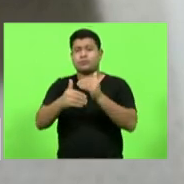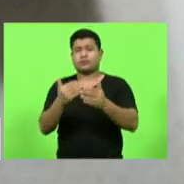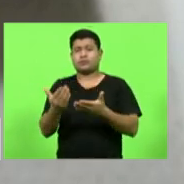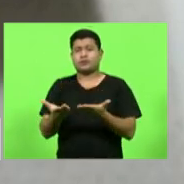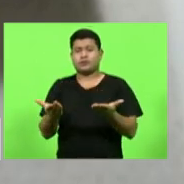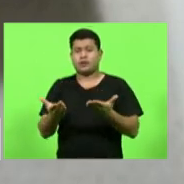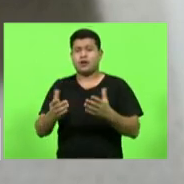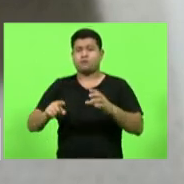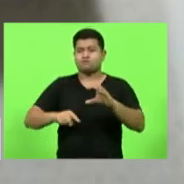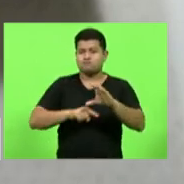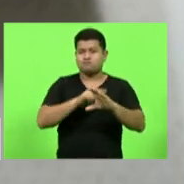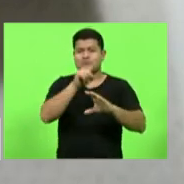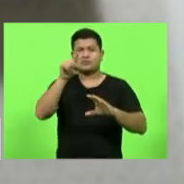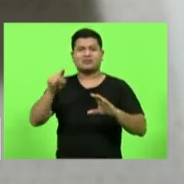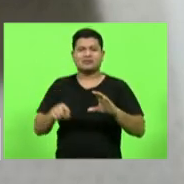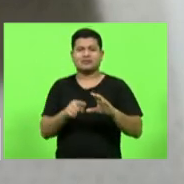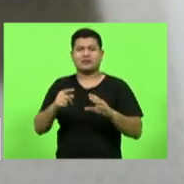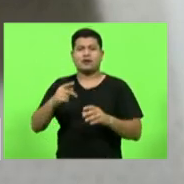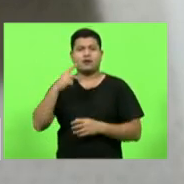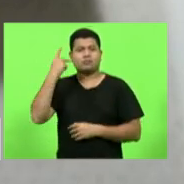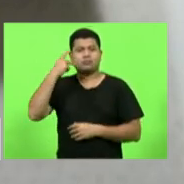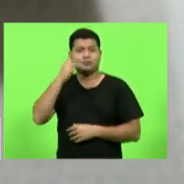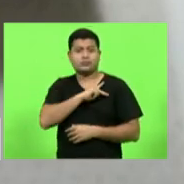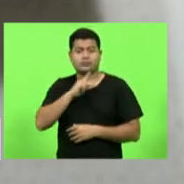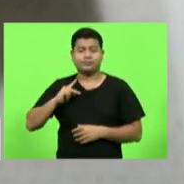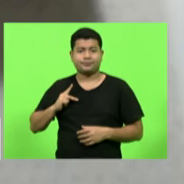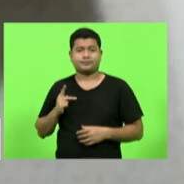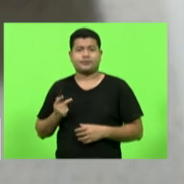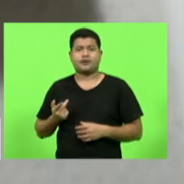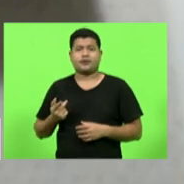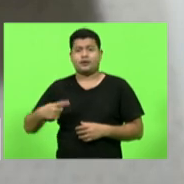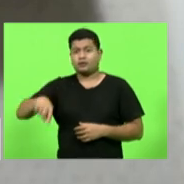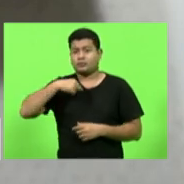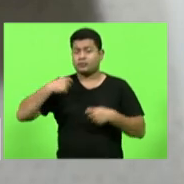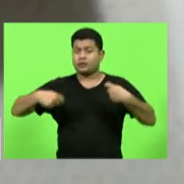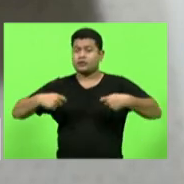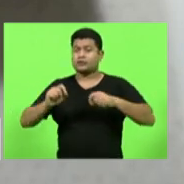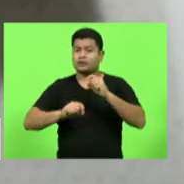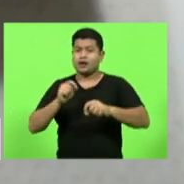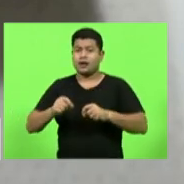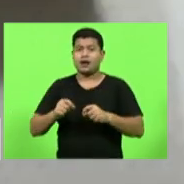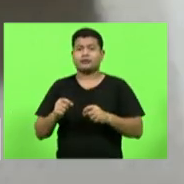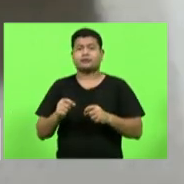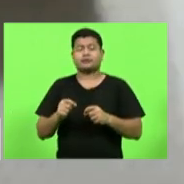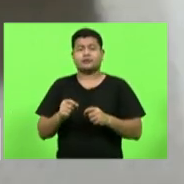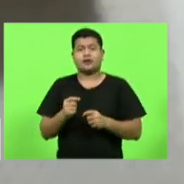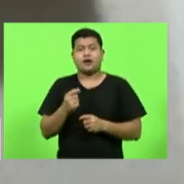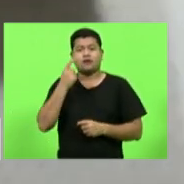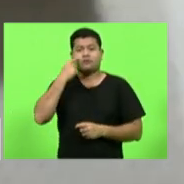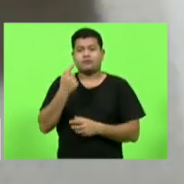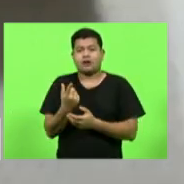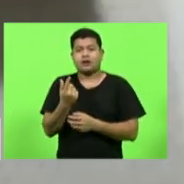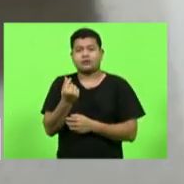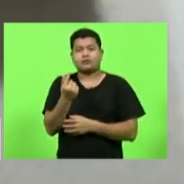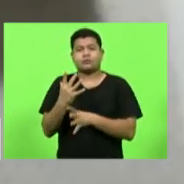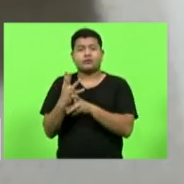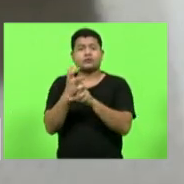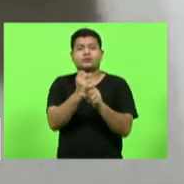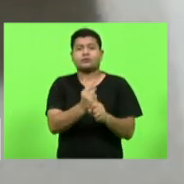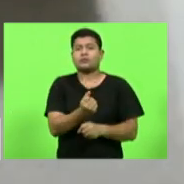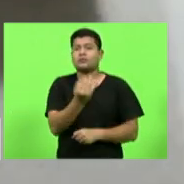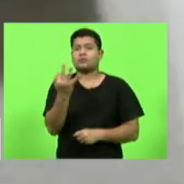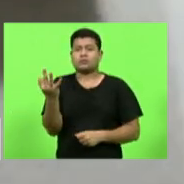política pública. Nós precisamos planejar, estimar custos, identificar as ações necessárias,